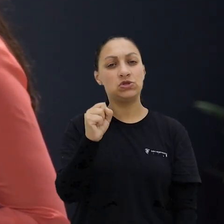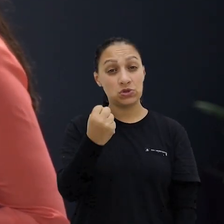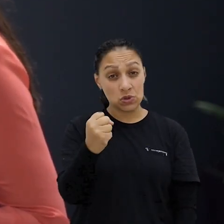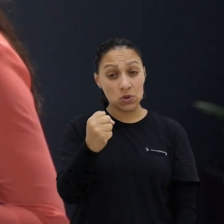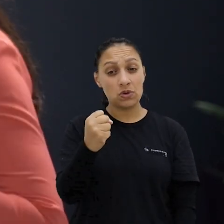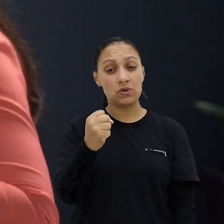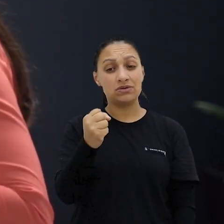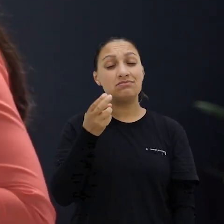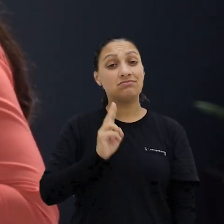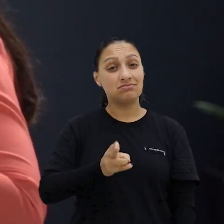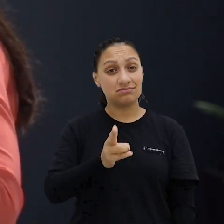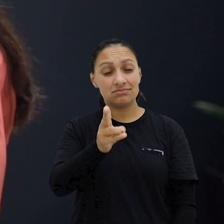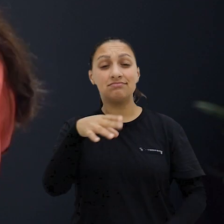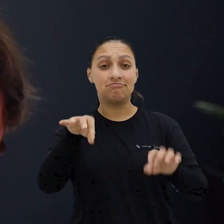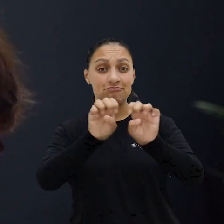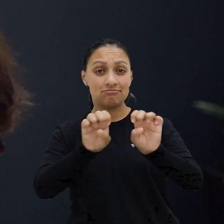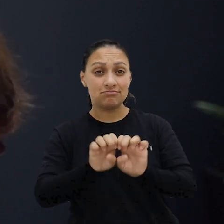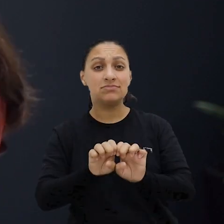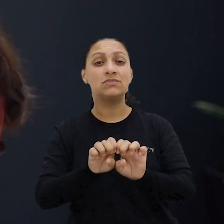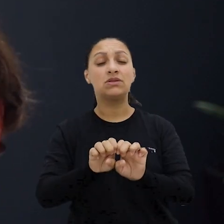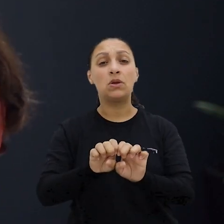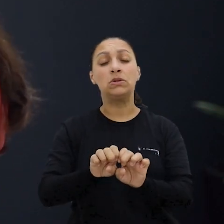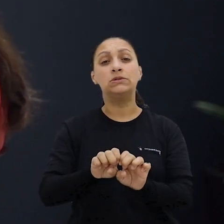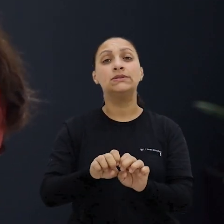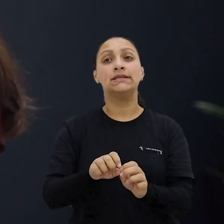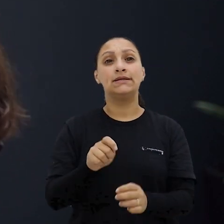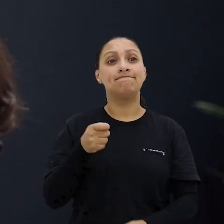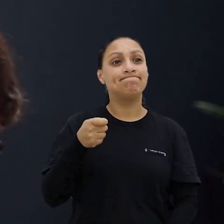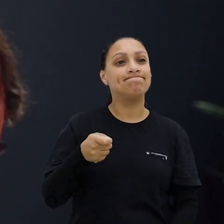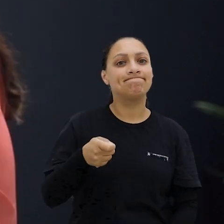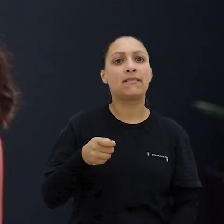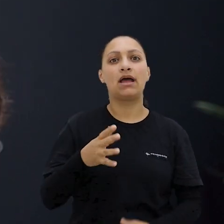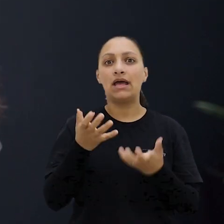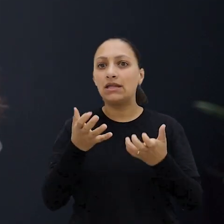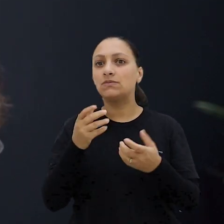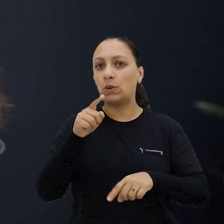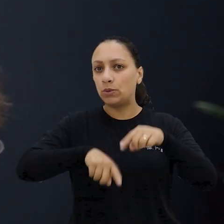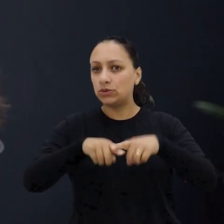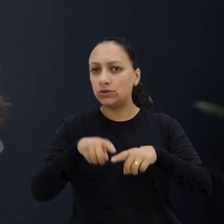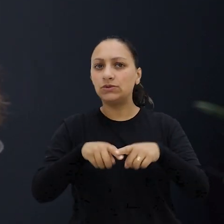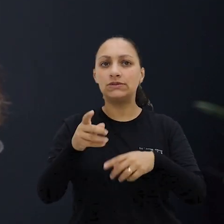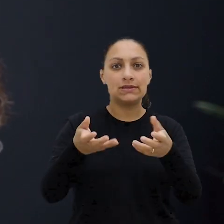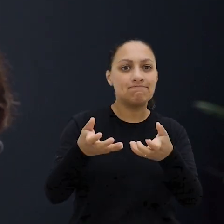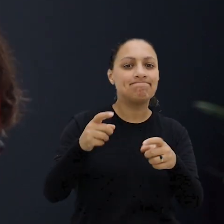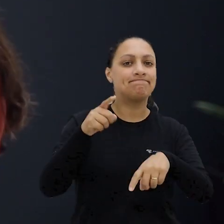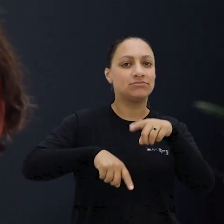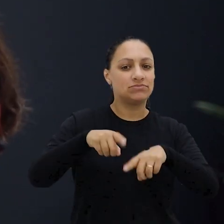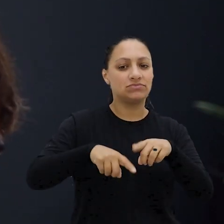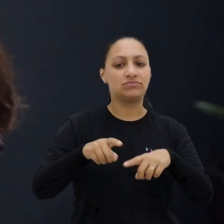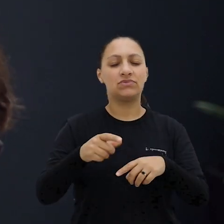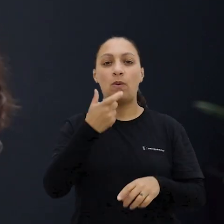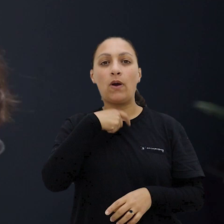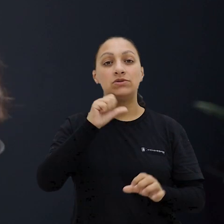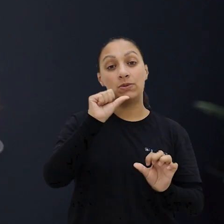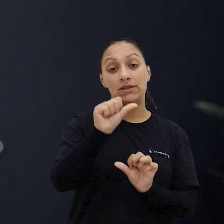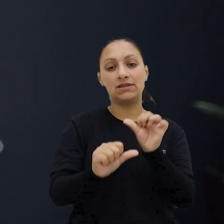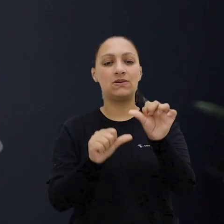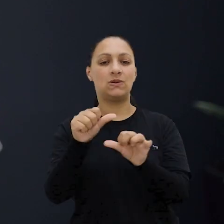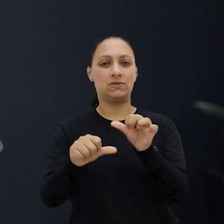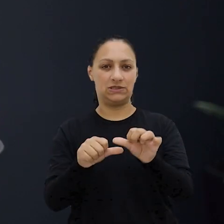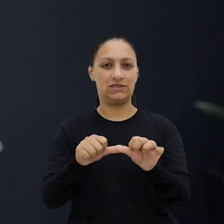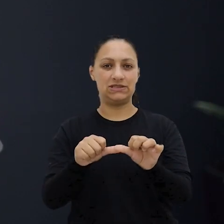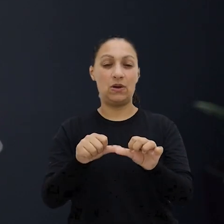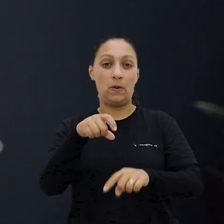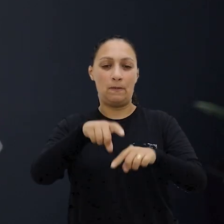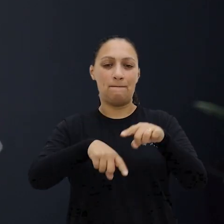2018. E a gente sempre estruturou e ficou batendo na tecla de queremos um produto. Então essa eu acho que é a